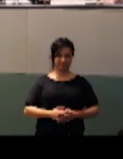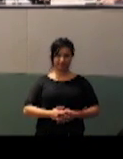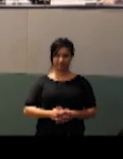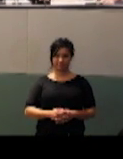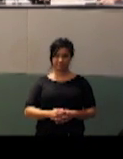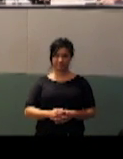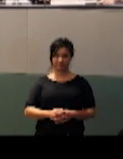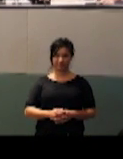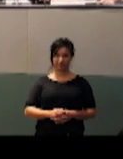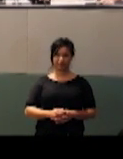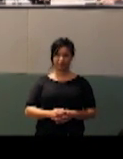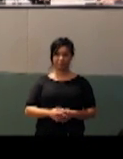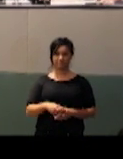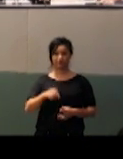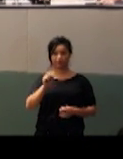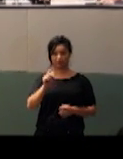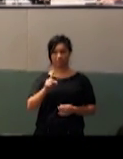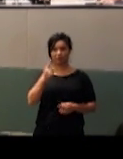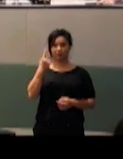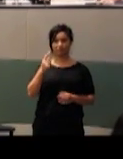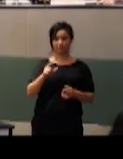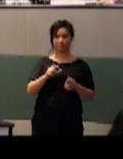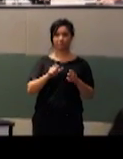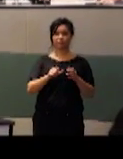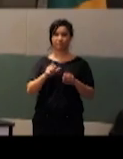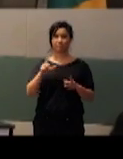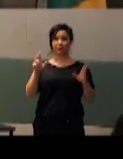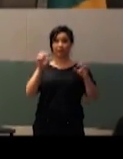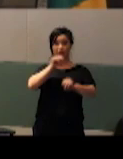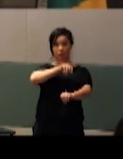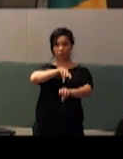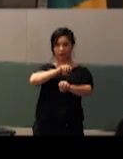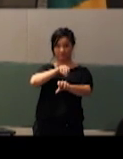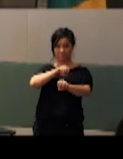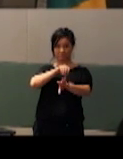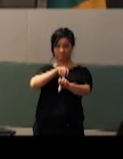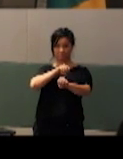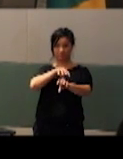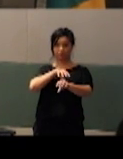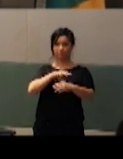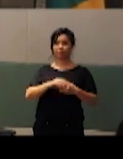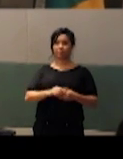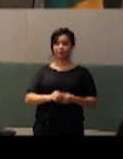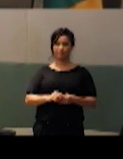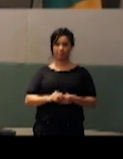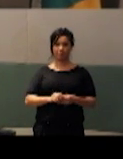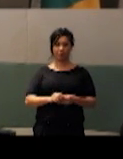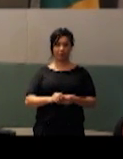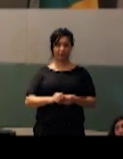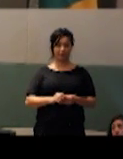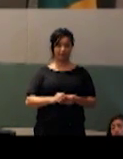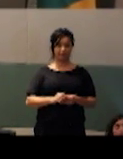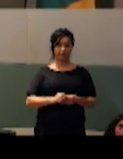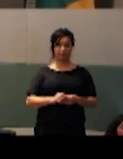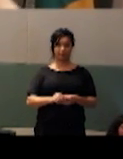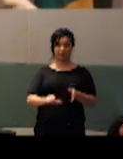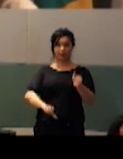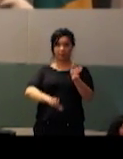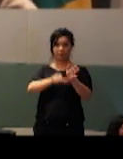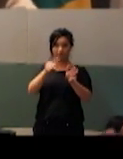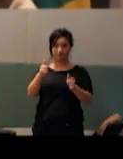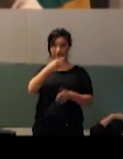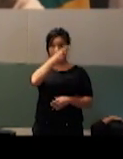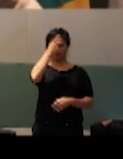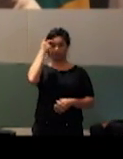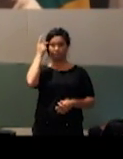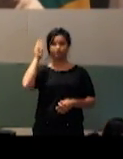Ele simplesmente será descartado, ok? Então, vamos lá. Tema educação. O primeiro a responder, o candidato